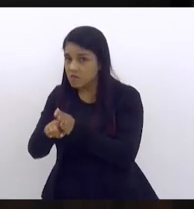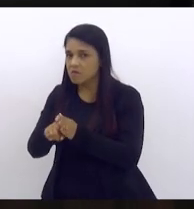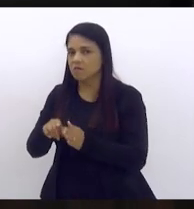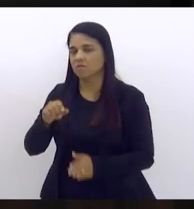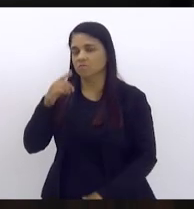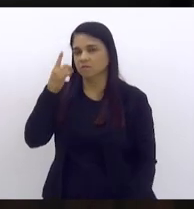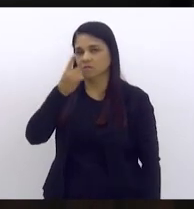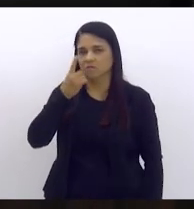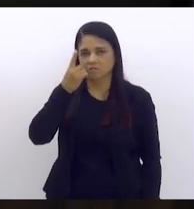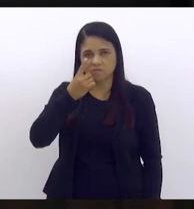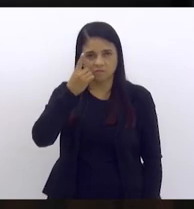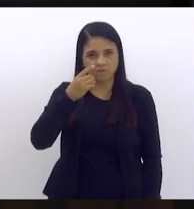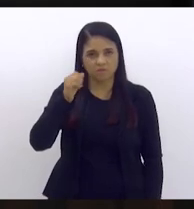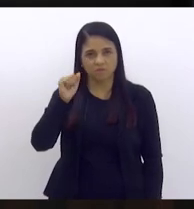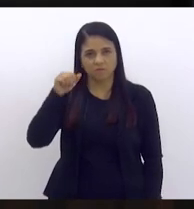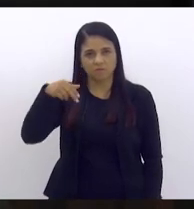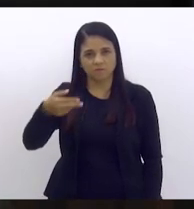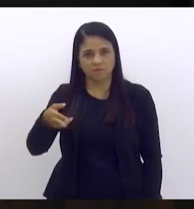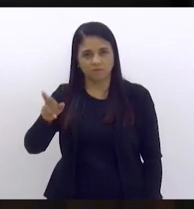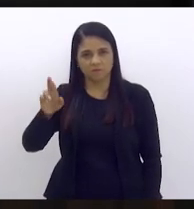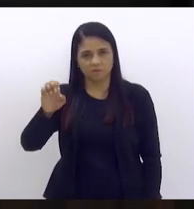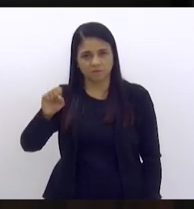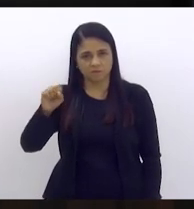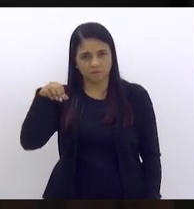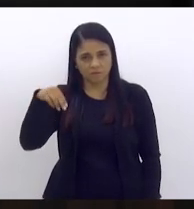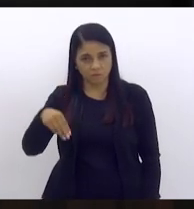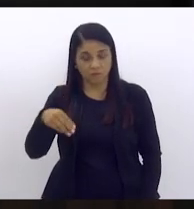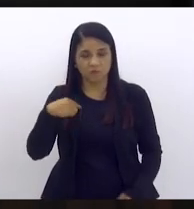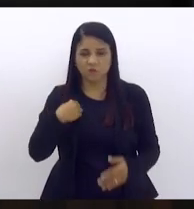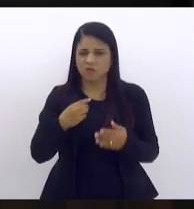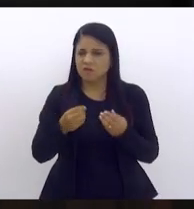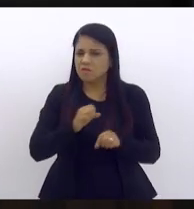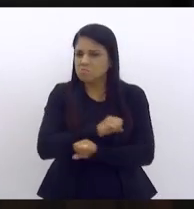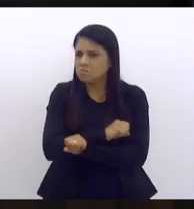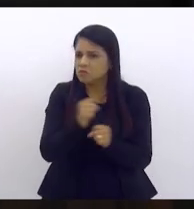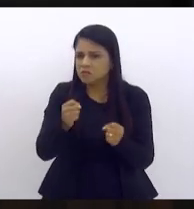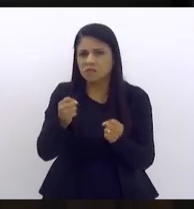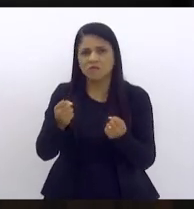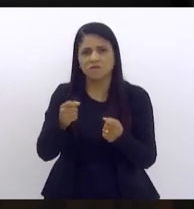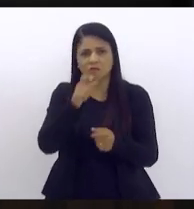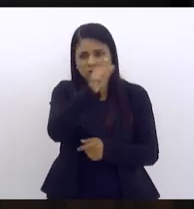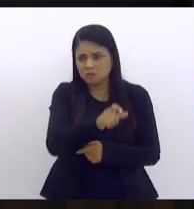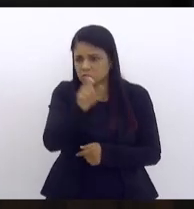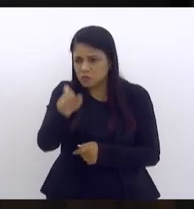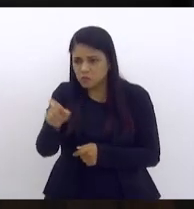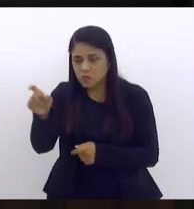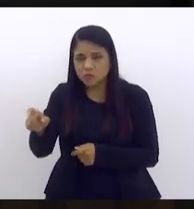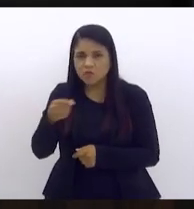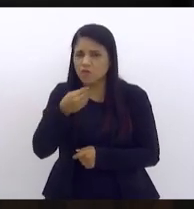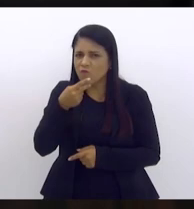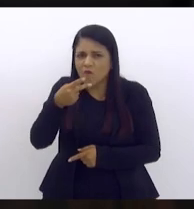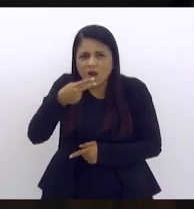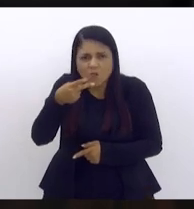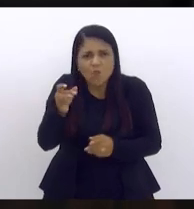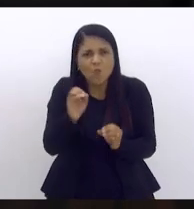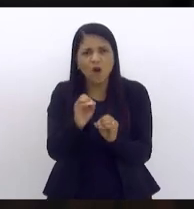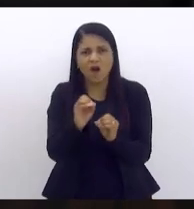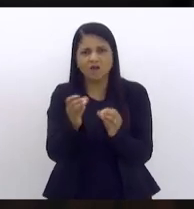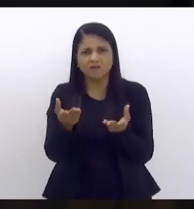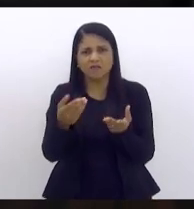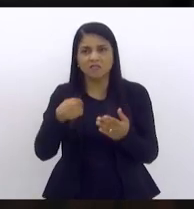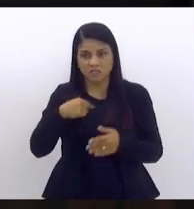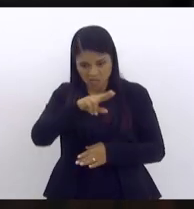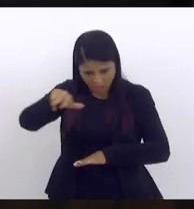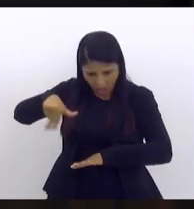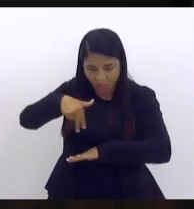palanque pudesse se manifestar e pedir que o prefeito pedisse desculpa. Se eu estou lá, eu ia fazer o